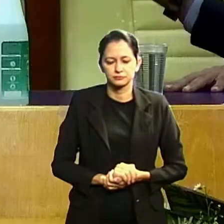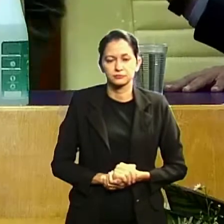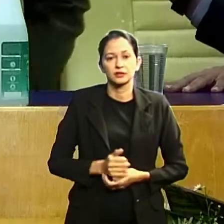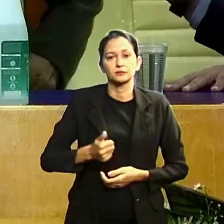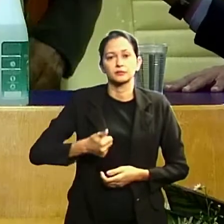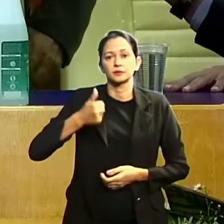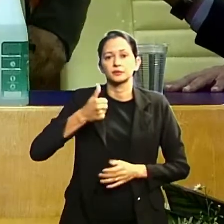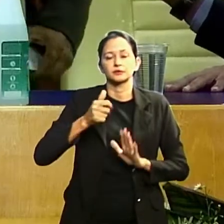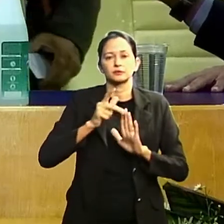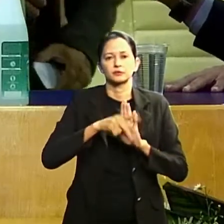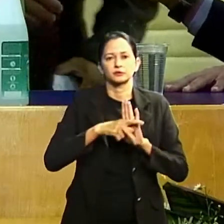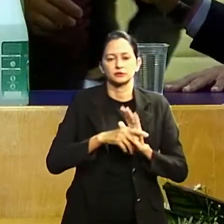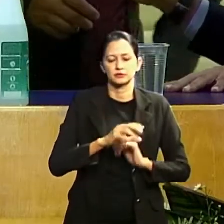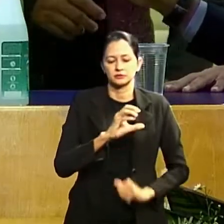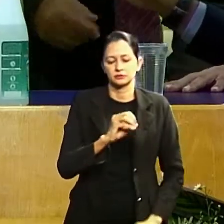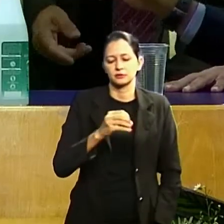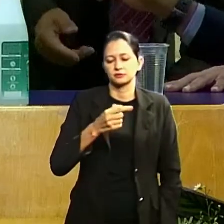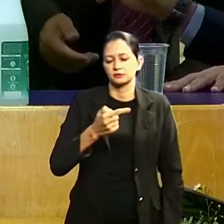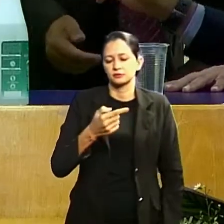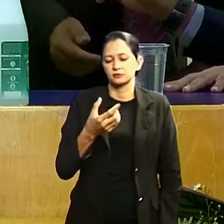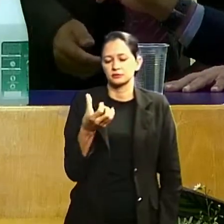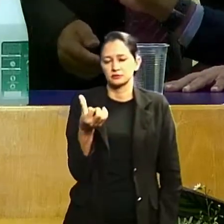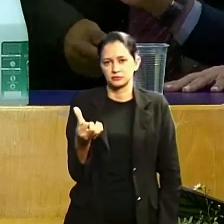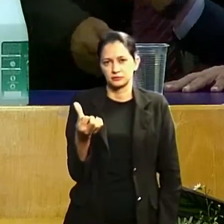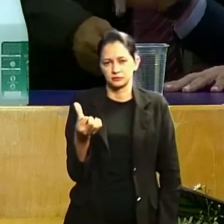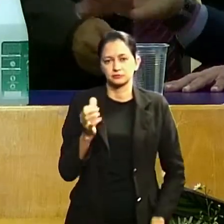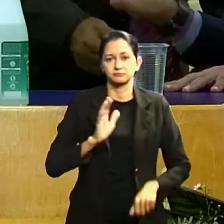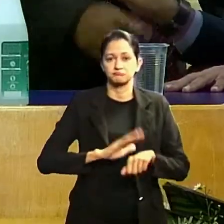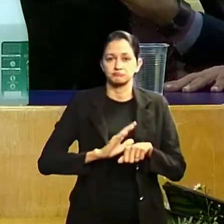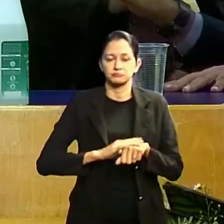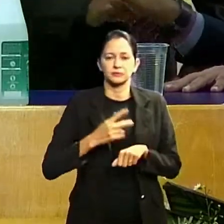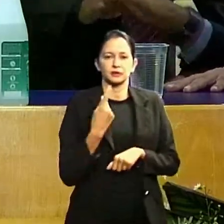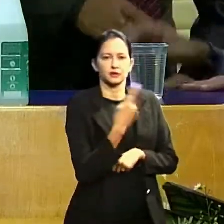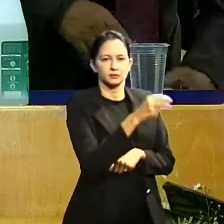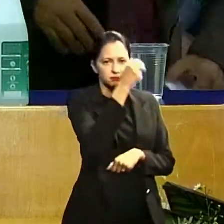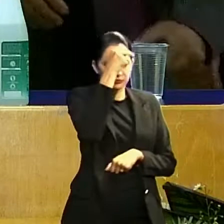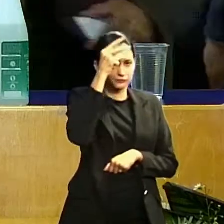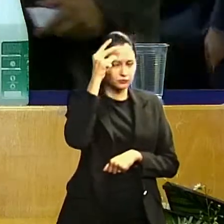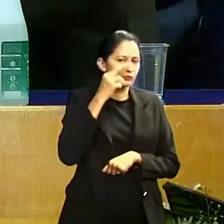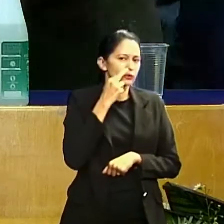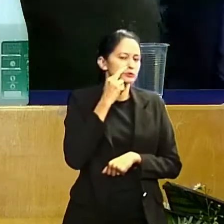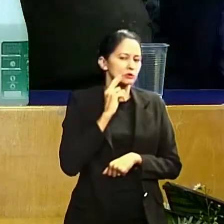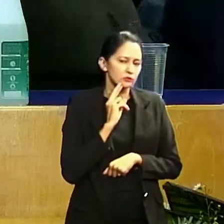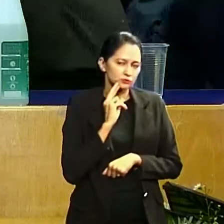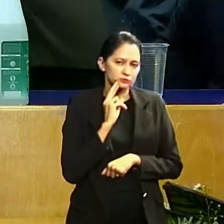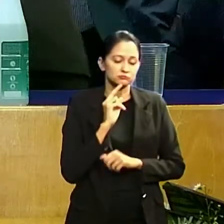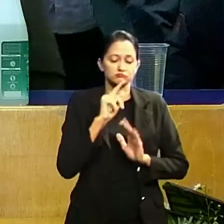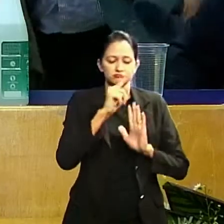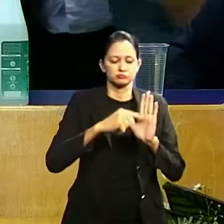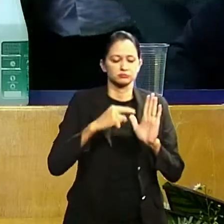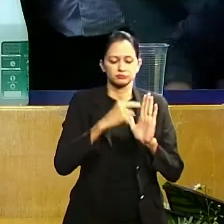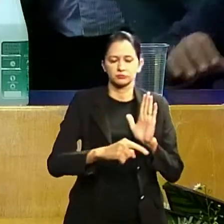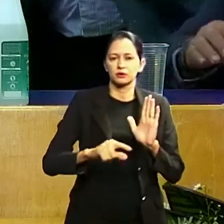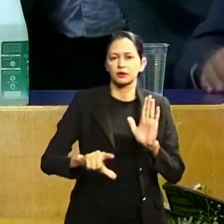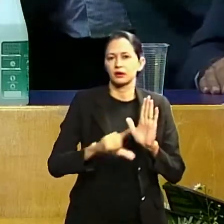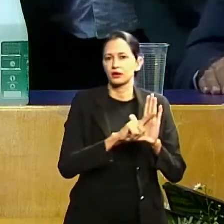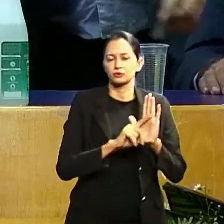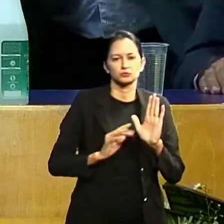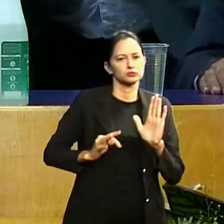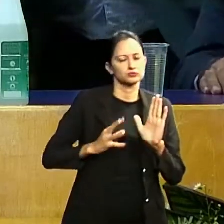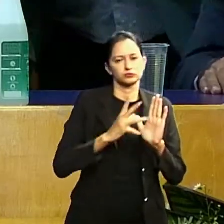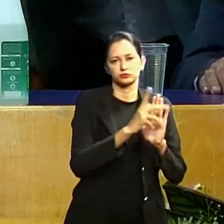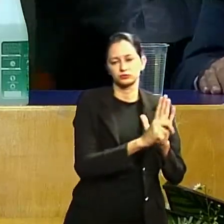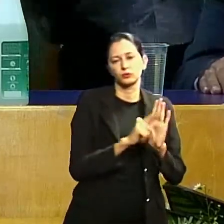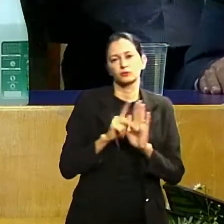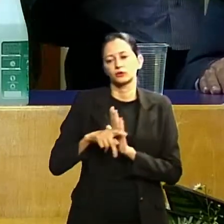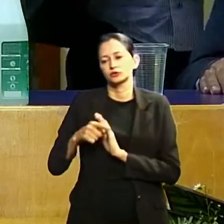Primeiro projeto, 076, autoria prefeito municipal de Goiânia, veto integral do autor de lei, oriundo da